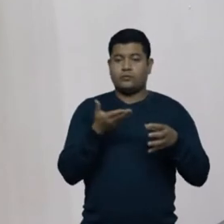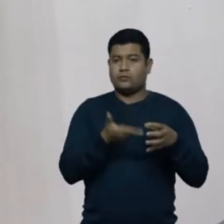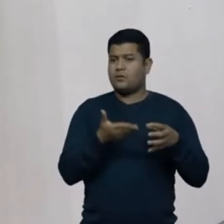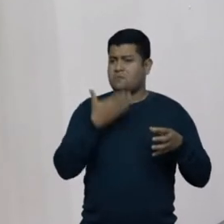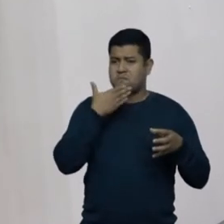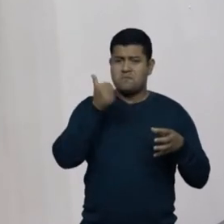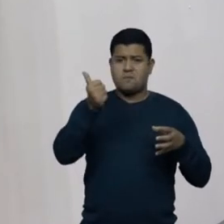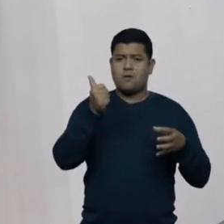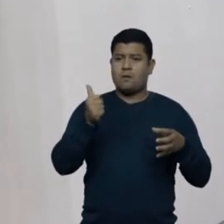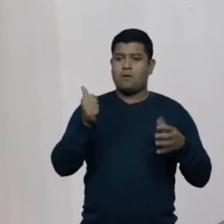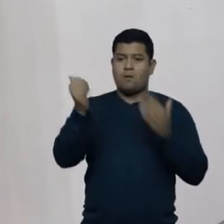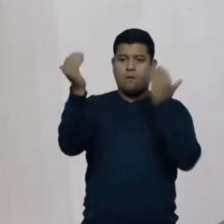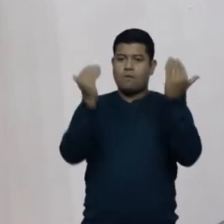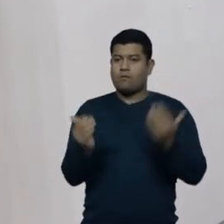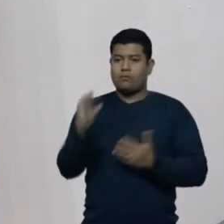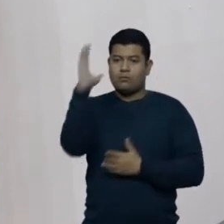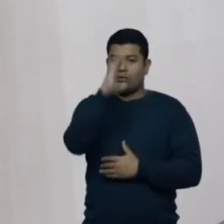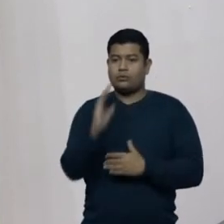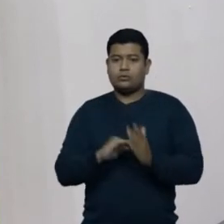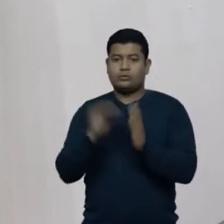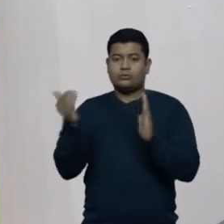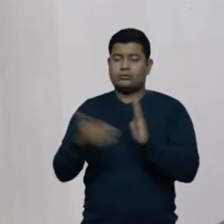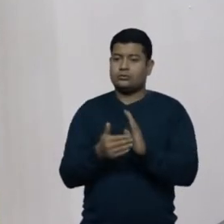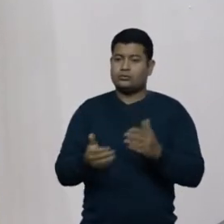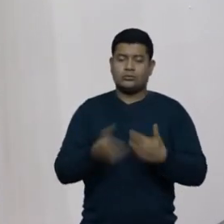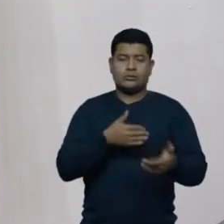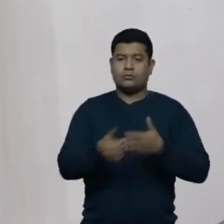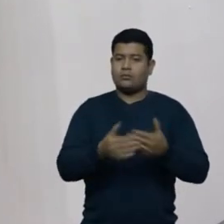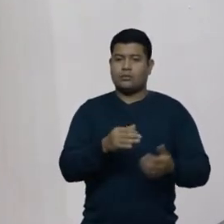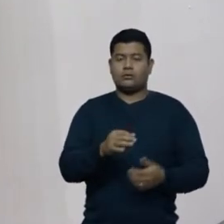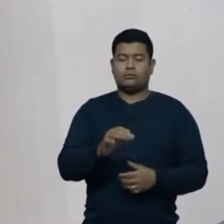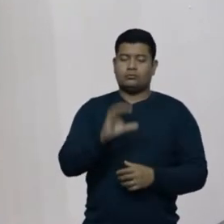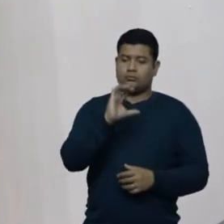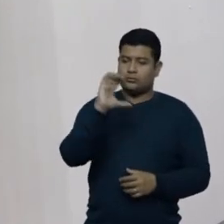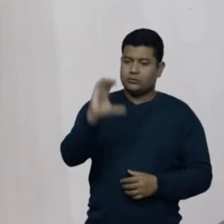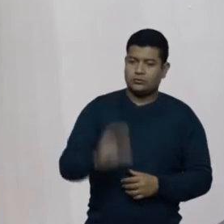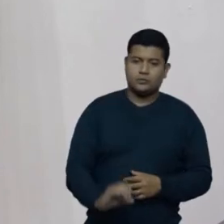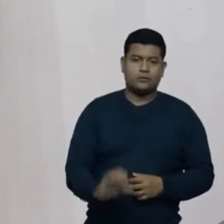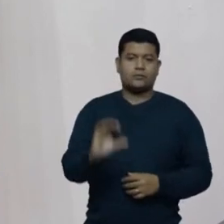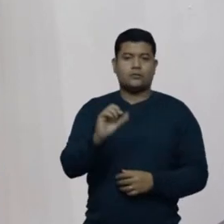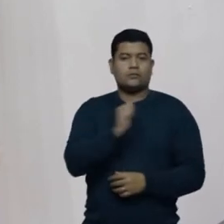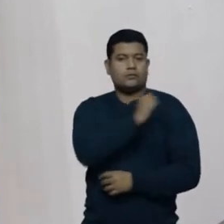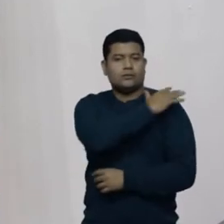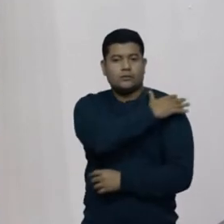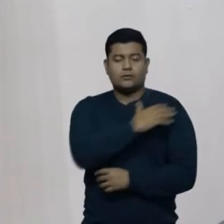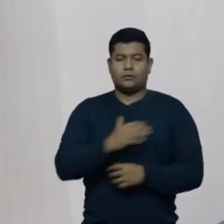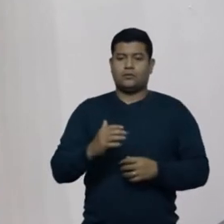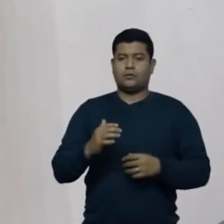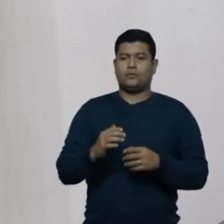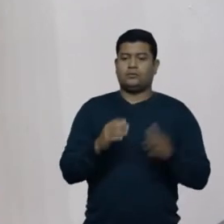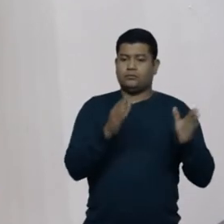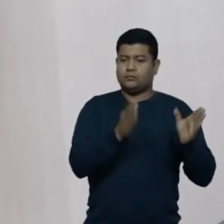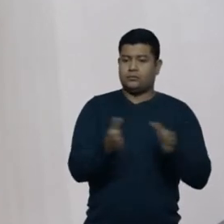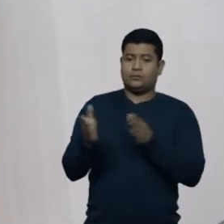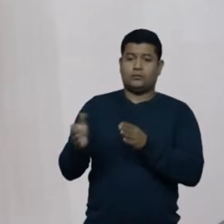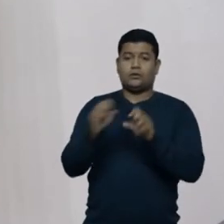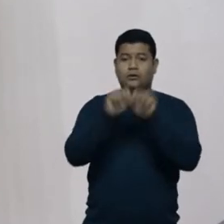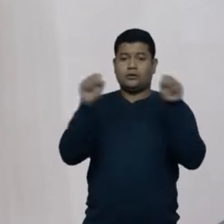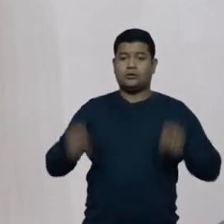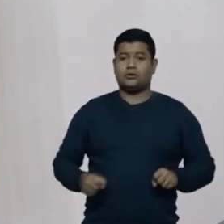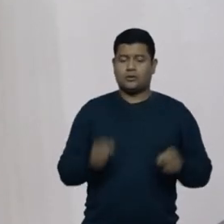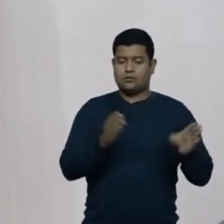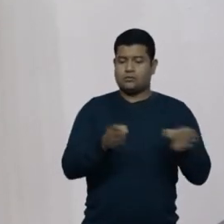sistema prisional organizado, e temos que dar força a